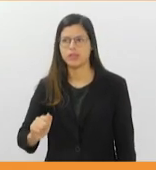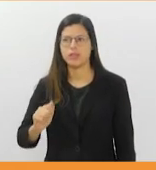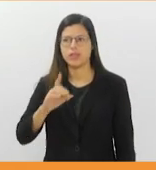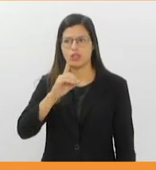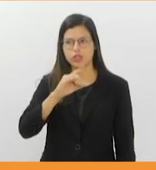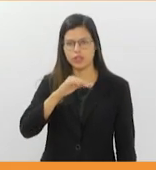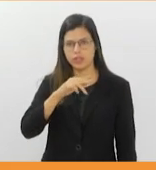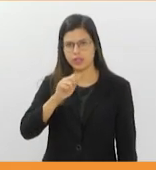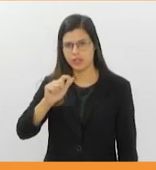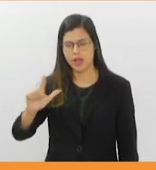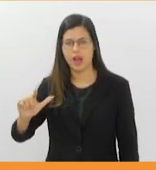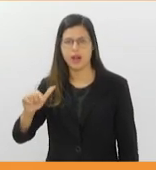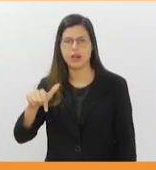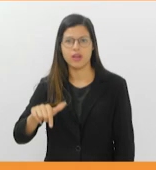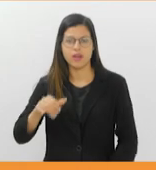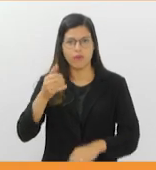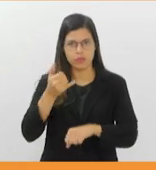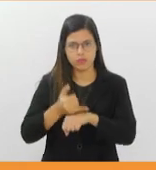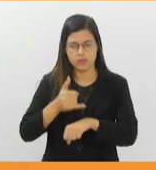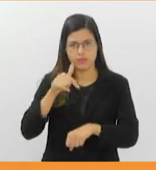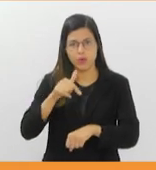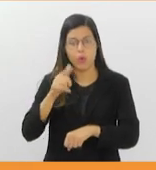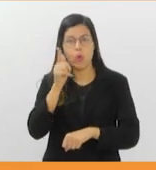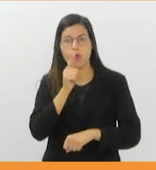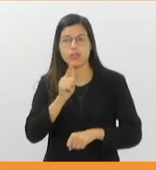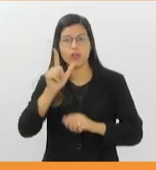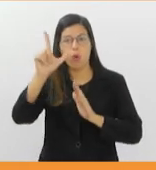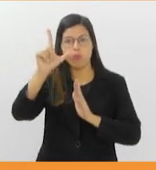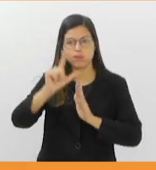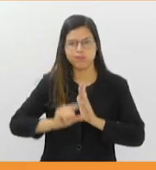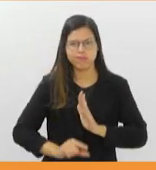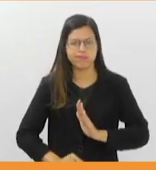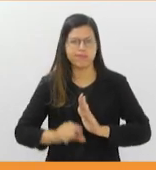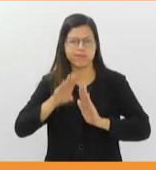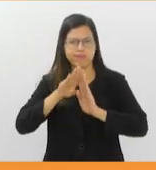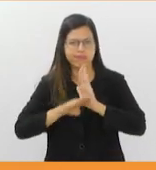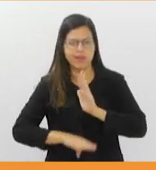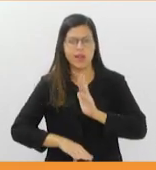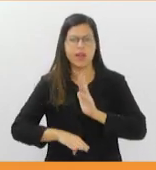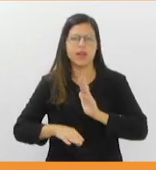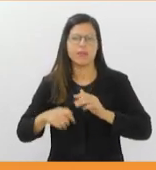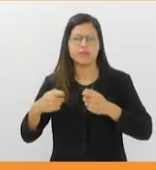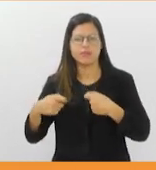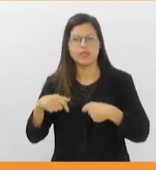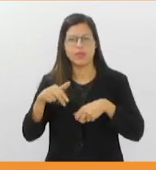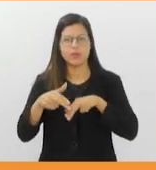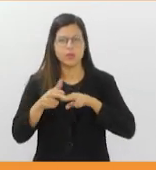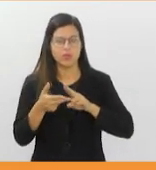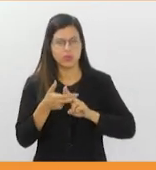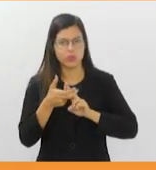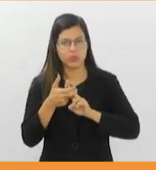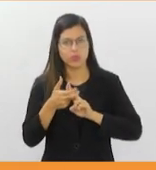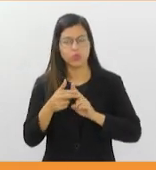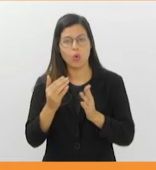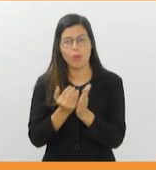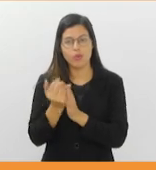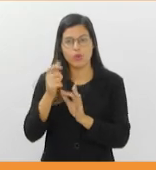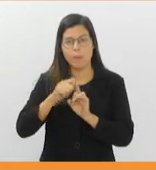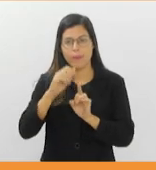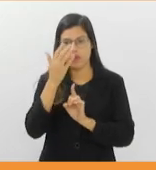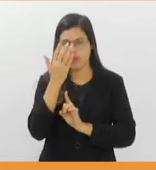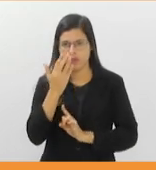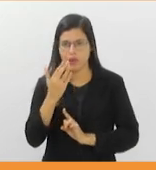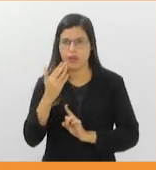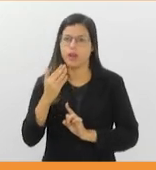sul fluminense, vem conseguindo zerar a demanda por exames na região. Em funcionamento desde fevereiro e com exclusivo atendimento pelo